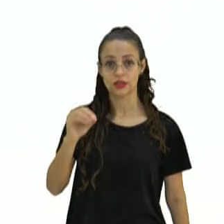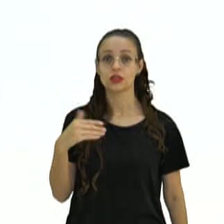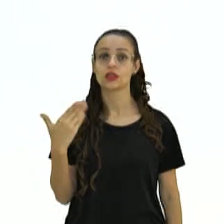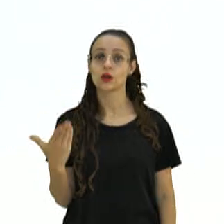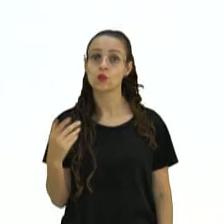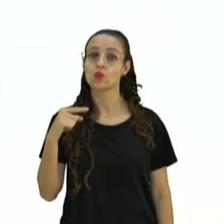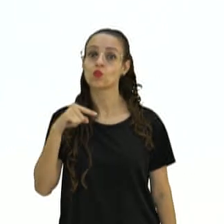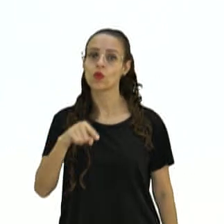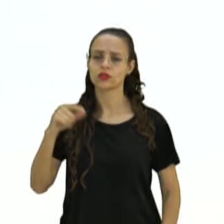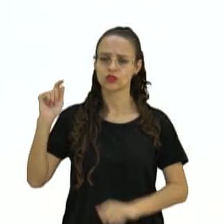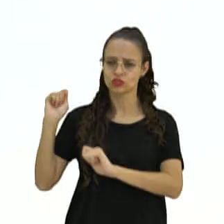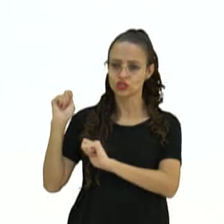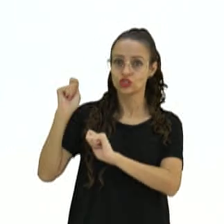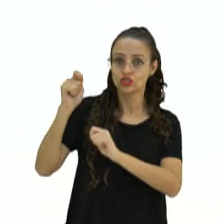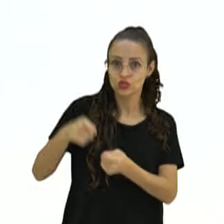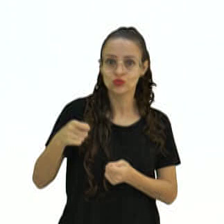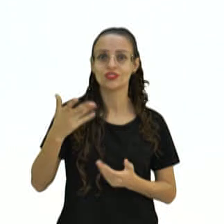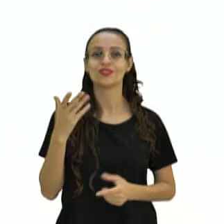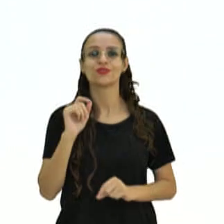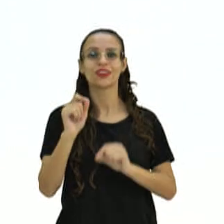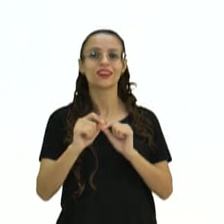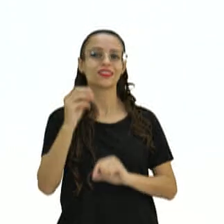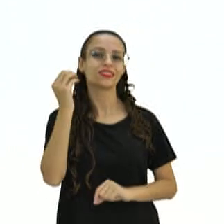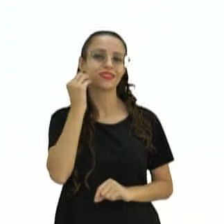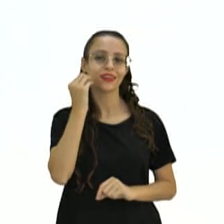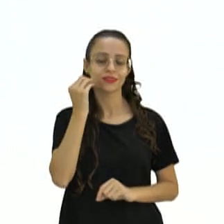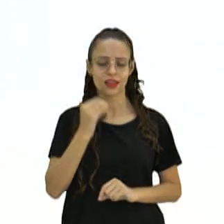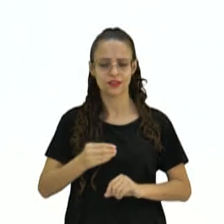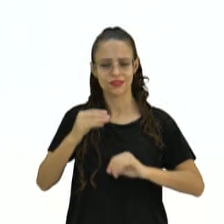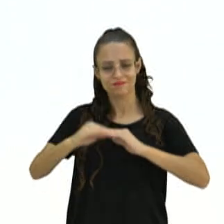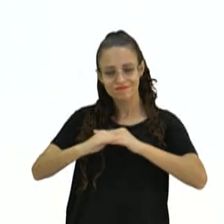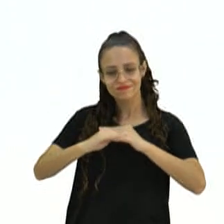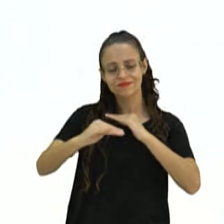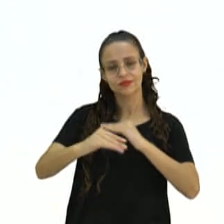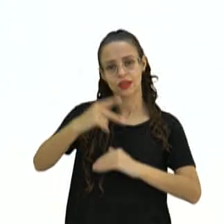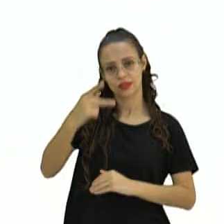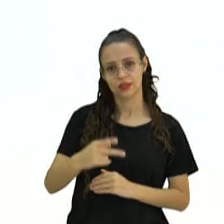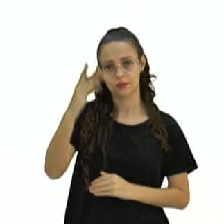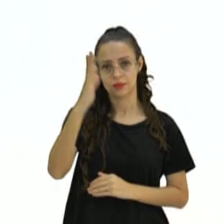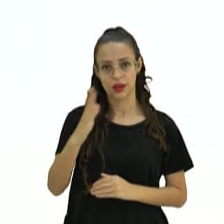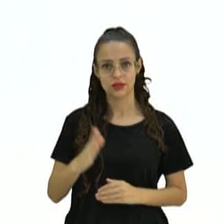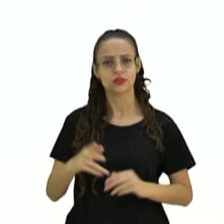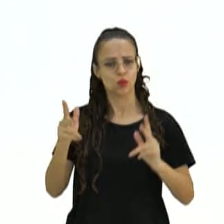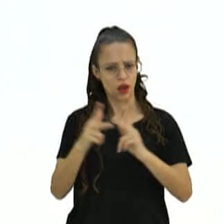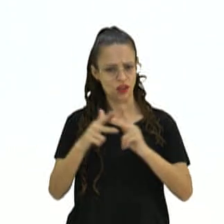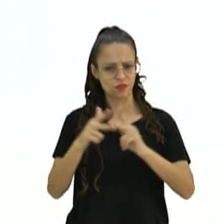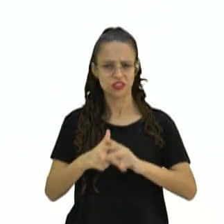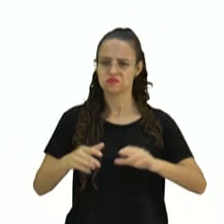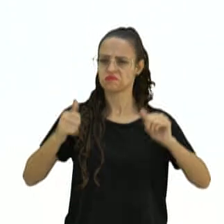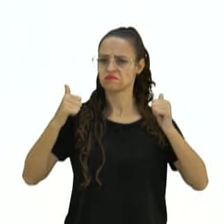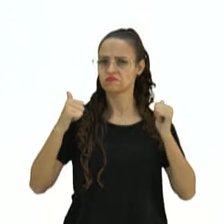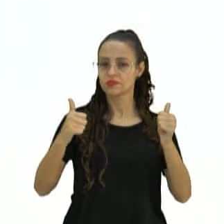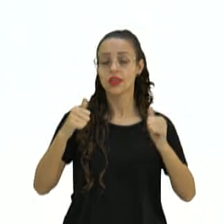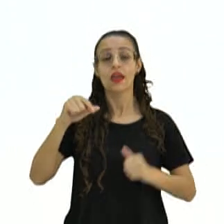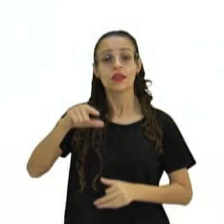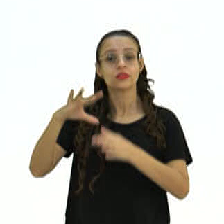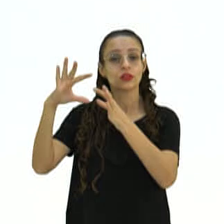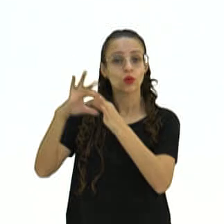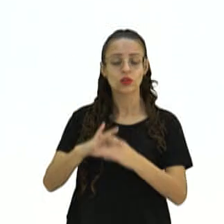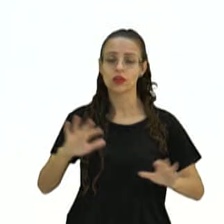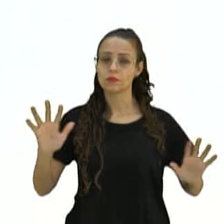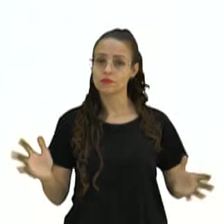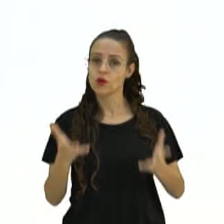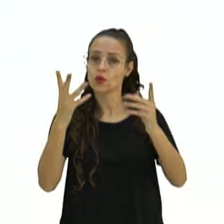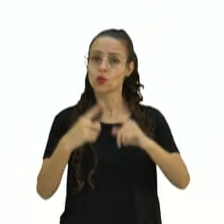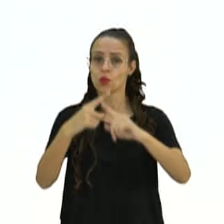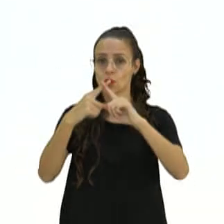por meio do Hélio Gracie, né, tentava se estabelecer no país como uma arte marcial eficiente. Nesse contexto, eram promovidos